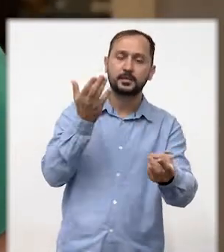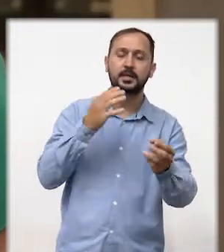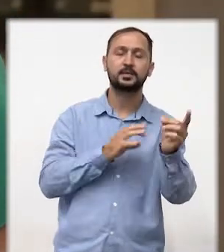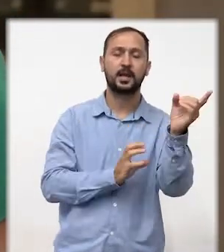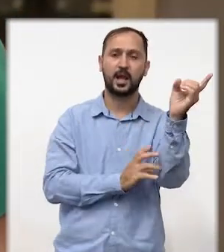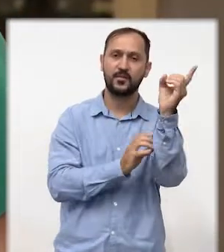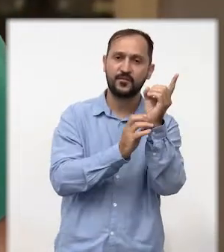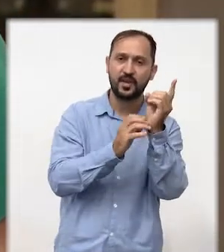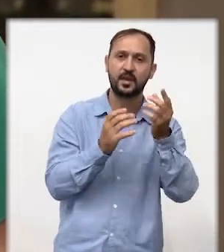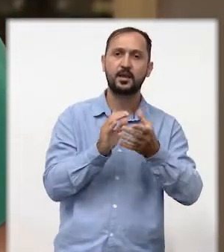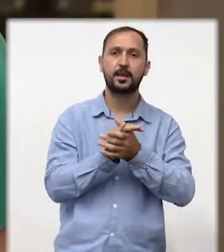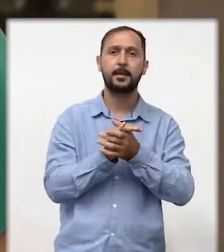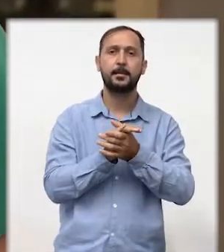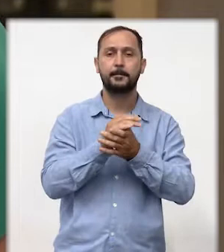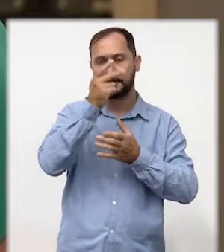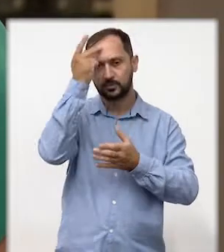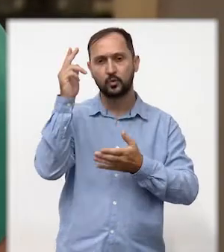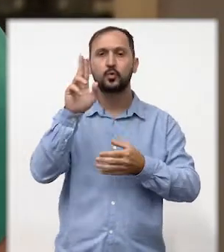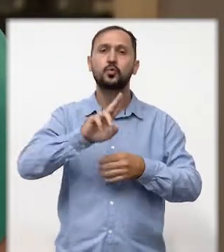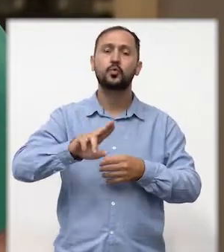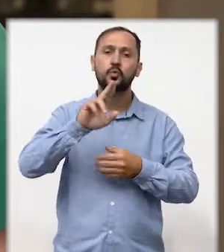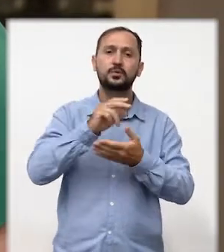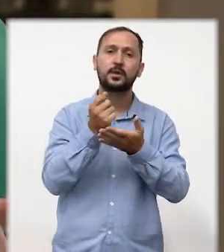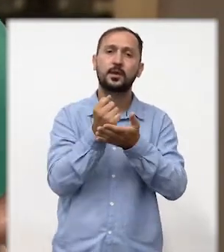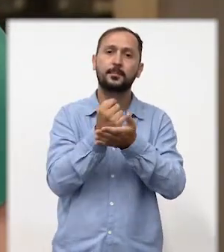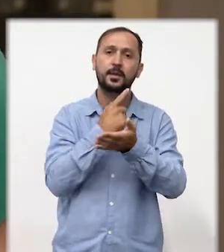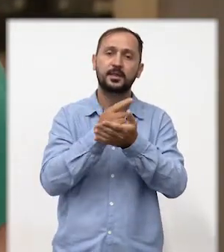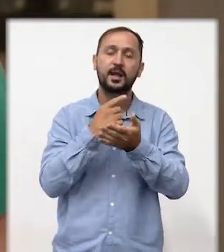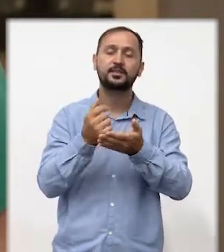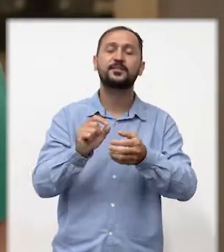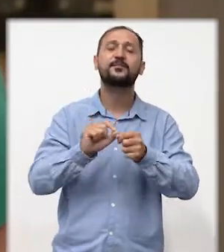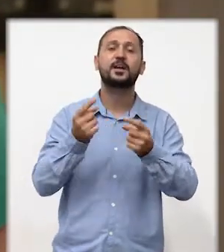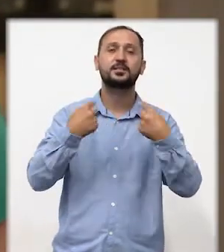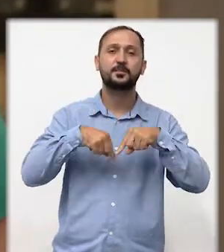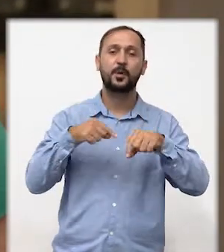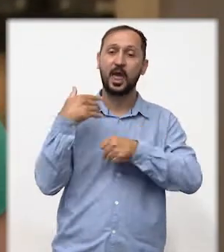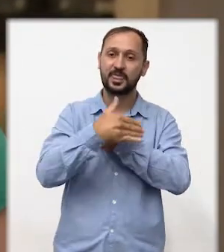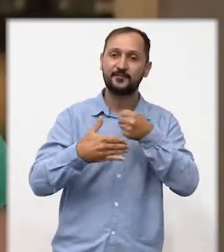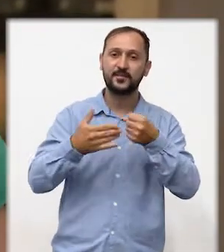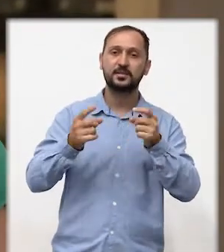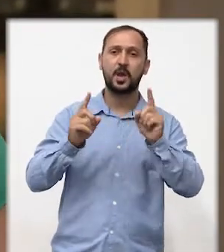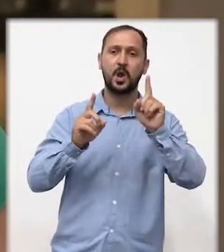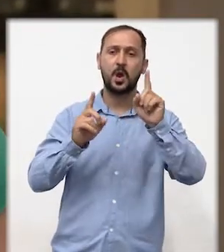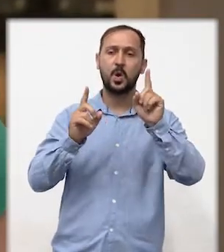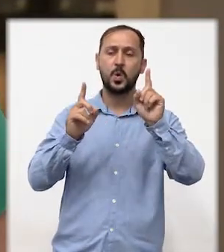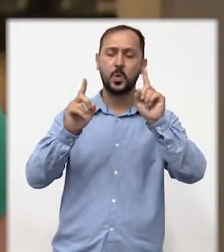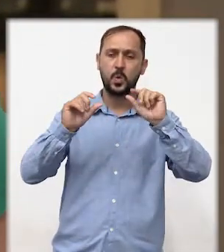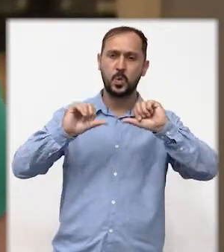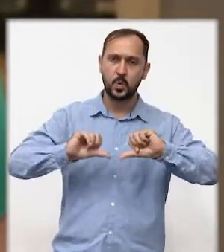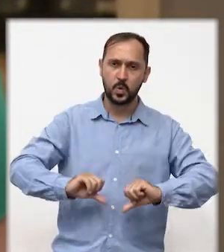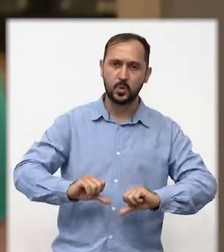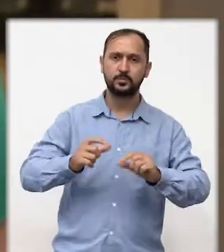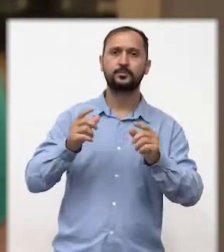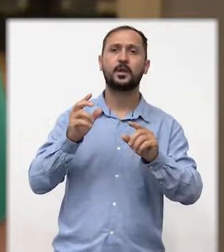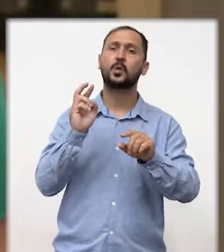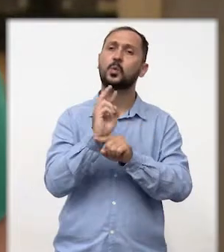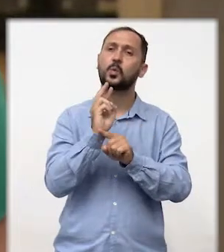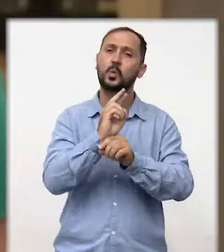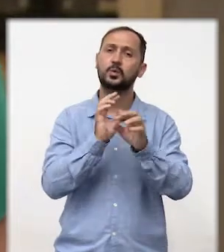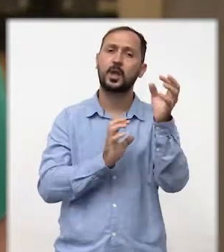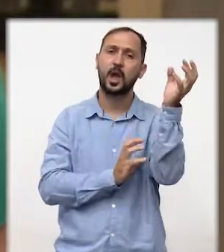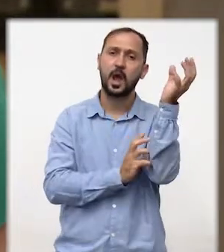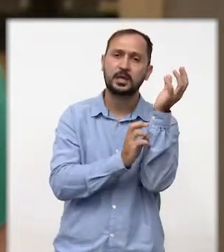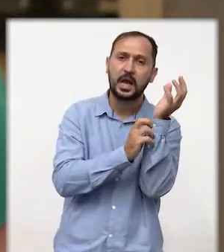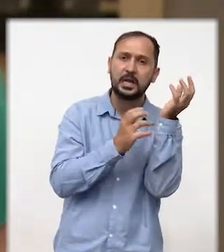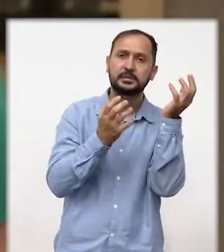com AIDS, pacientes que usam medicamentos que abaixem a imunidade, por exemplo, tratamento de câncer, tratamento